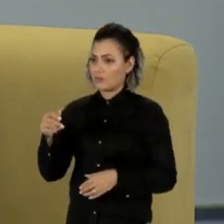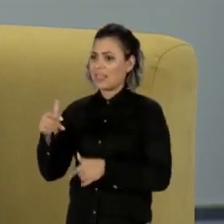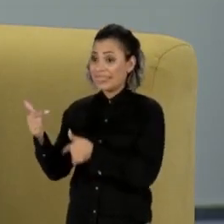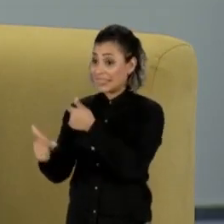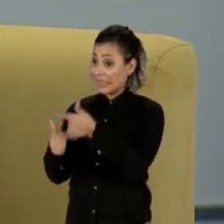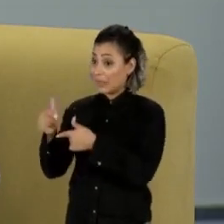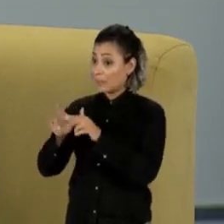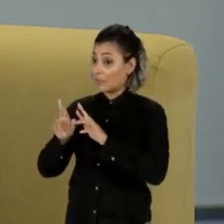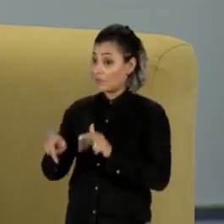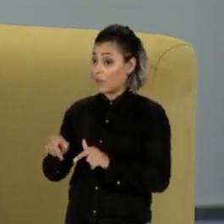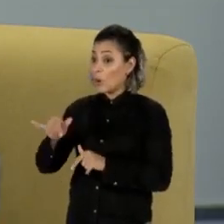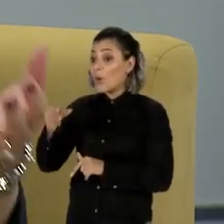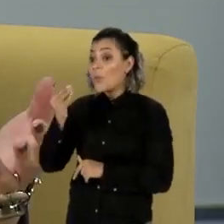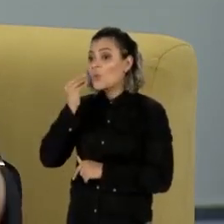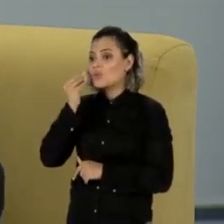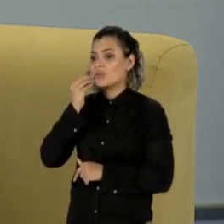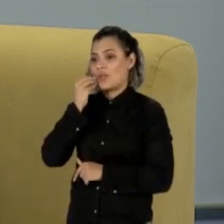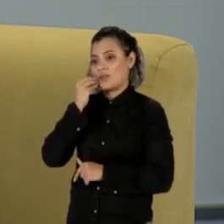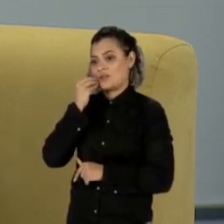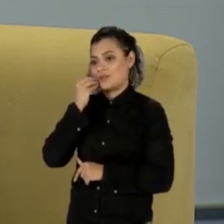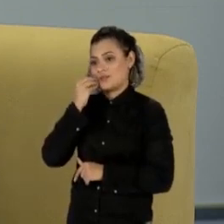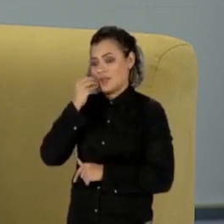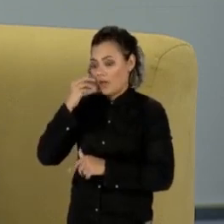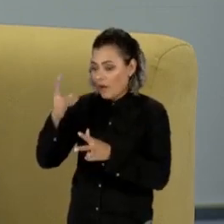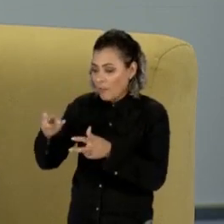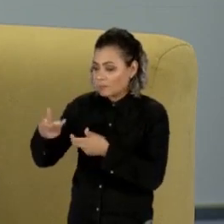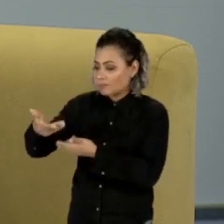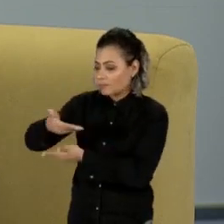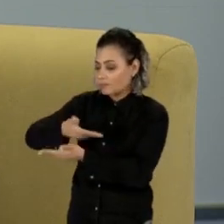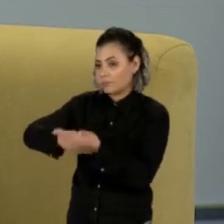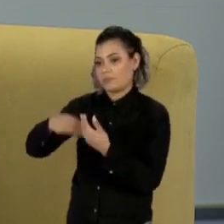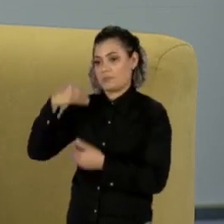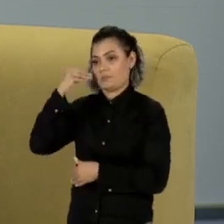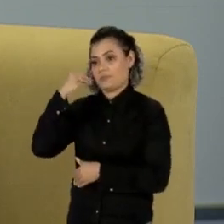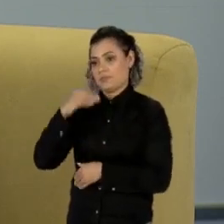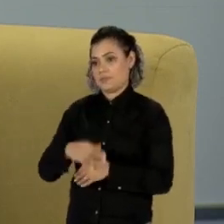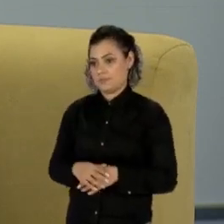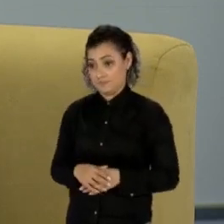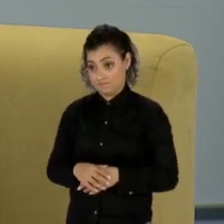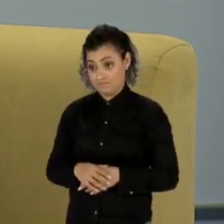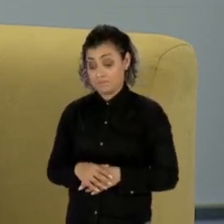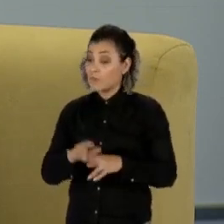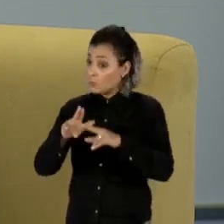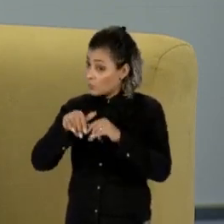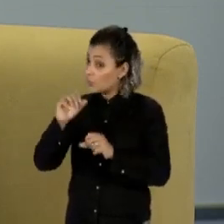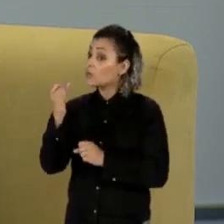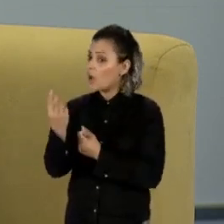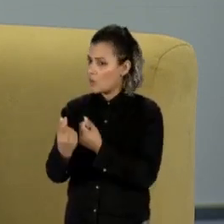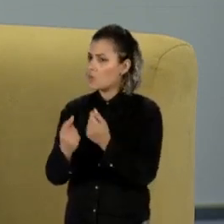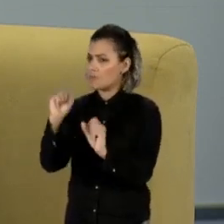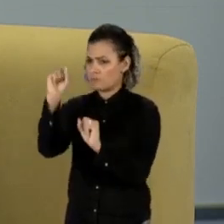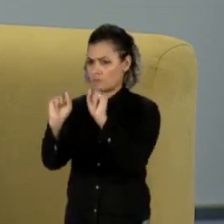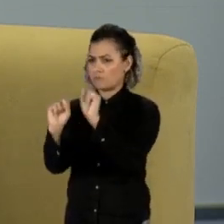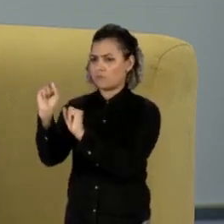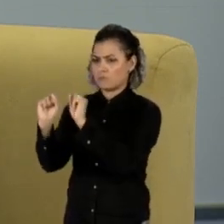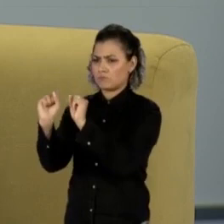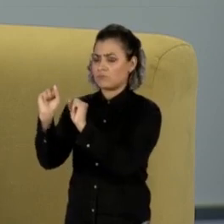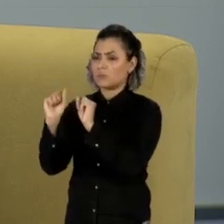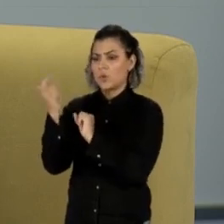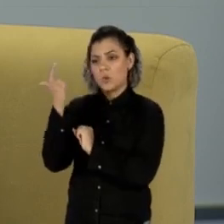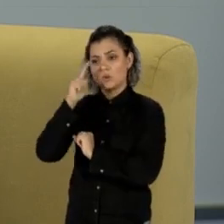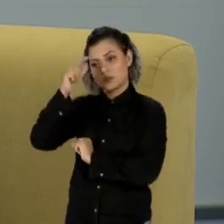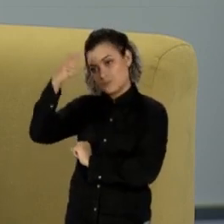oportunidade diz para disponibilizar suas experiências algumas empresas já começam a ter um pouco mais dessa